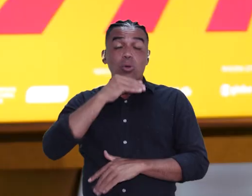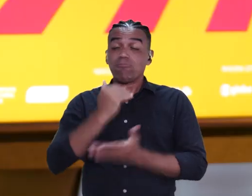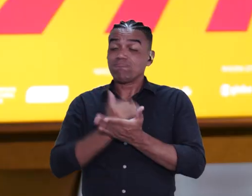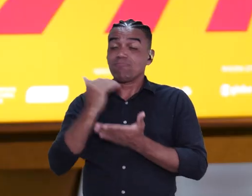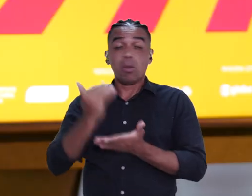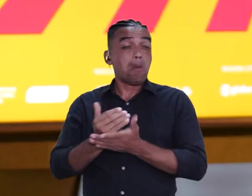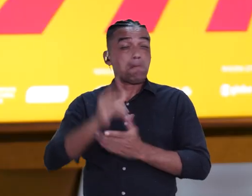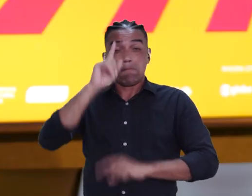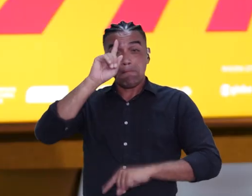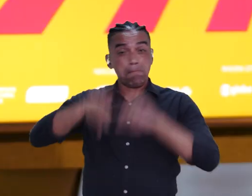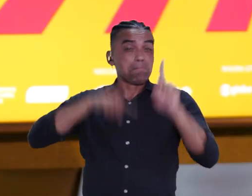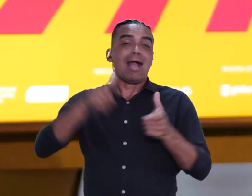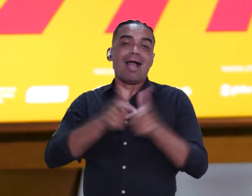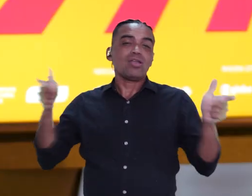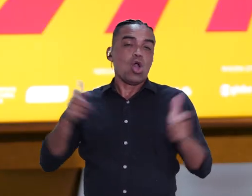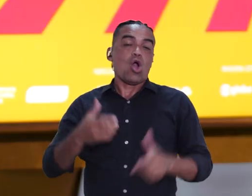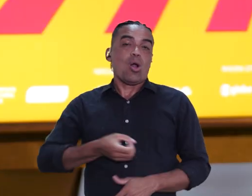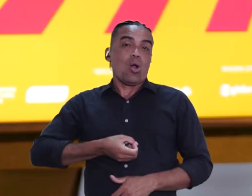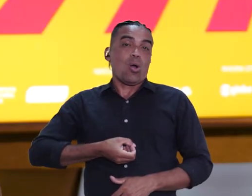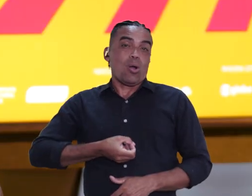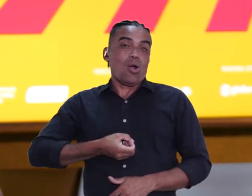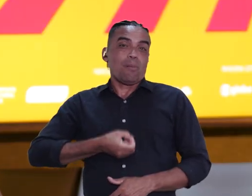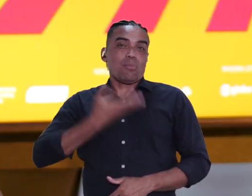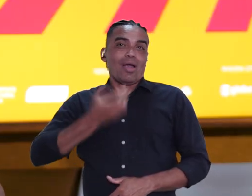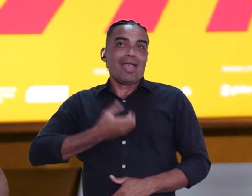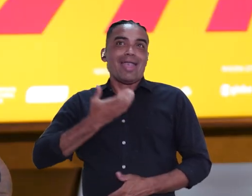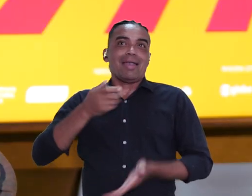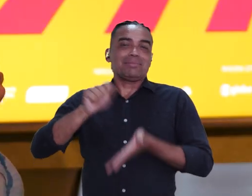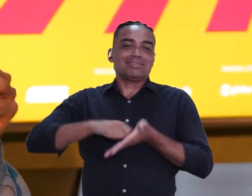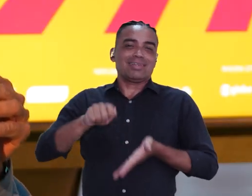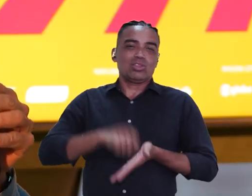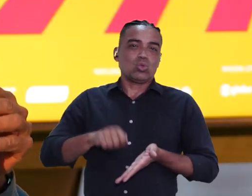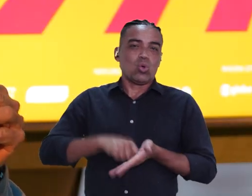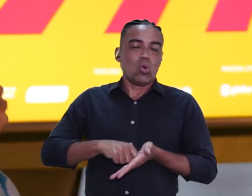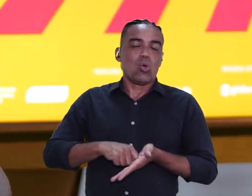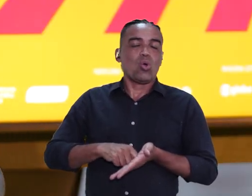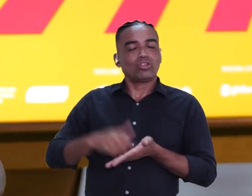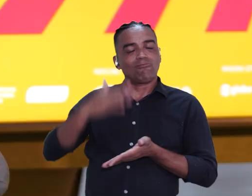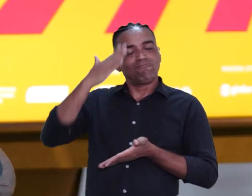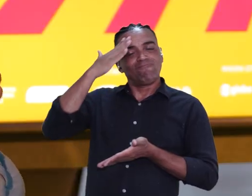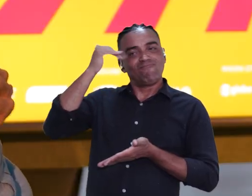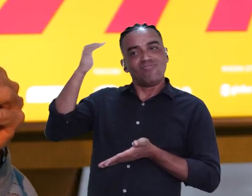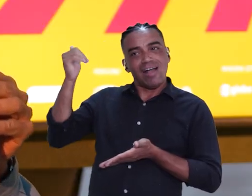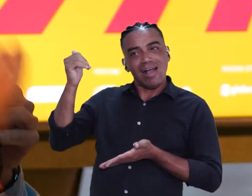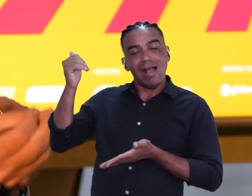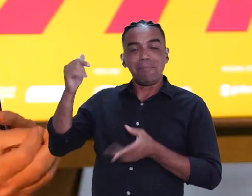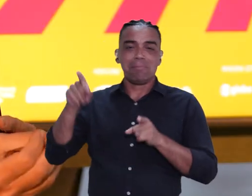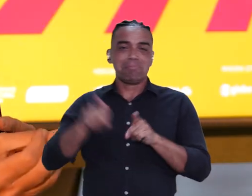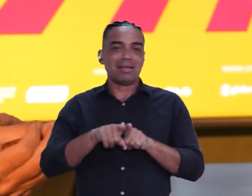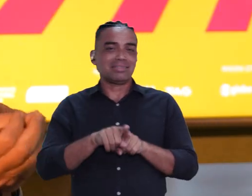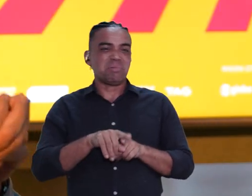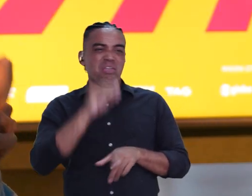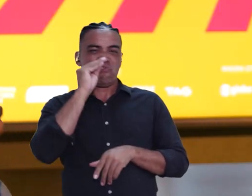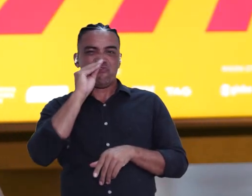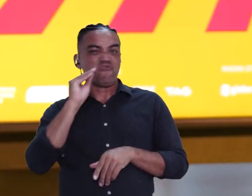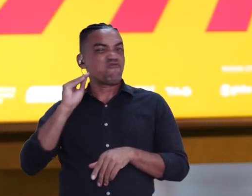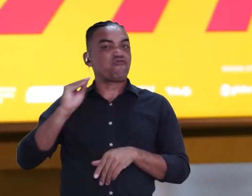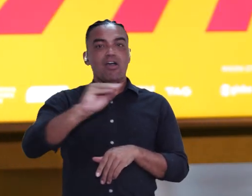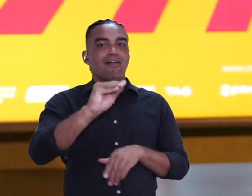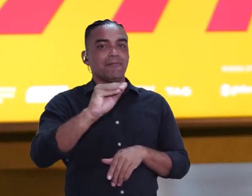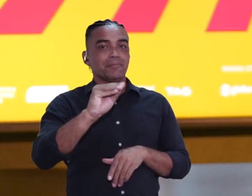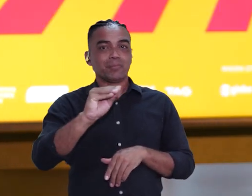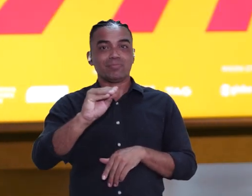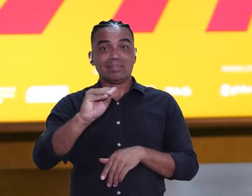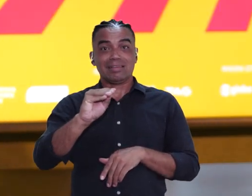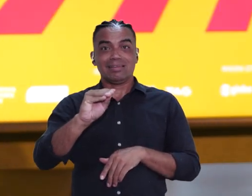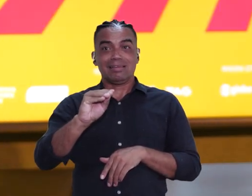poema foi o núcleo de um processo que nós podemos dizer de fama e infâmia, que